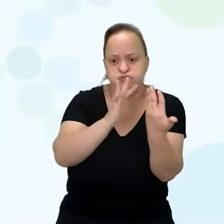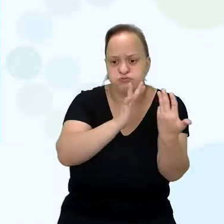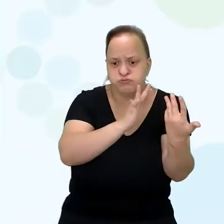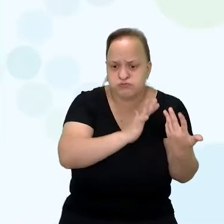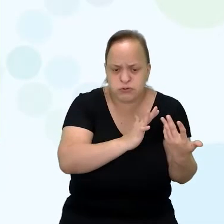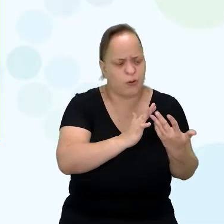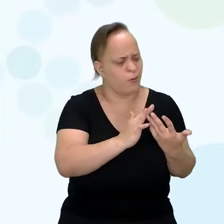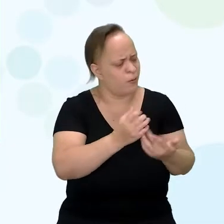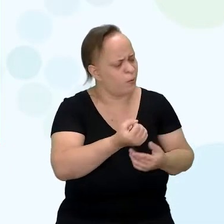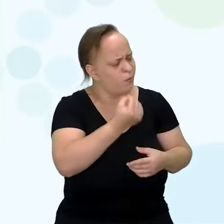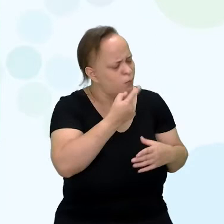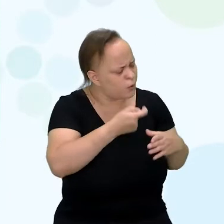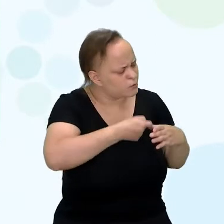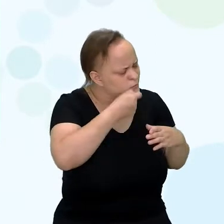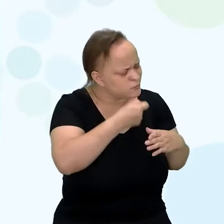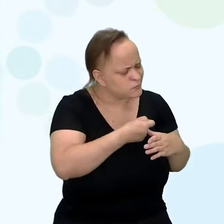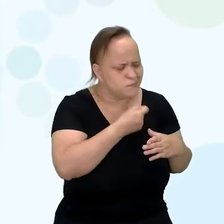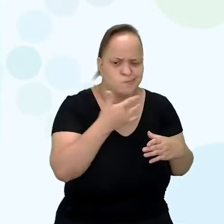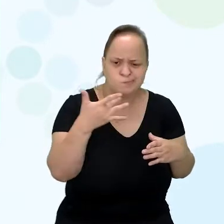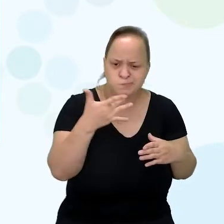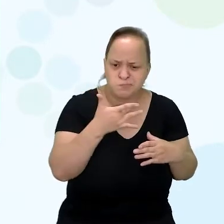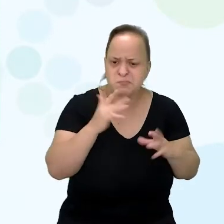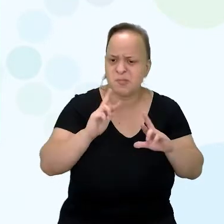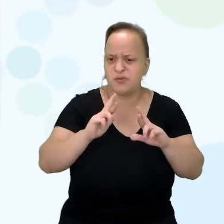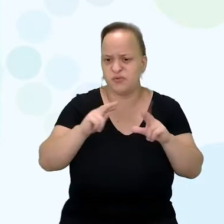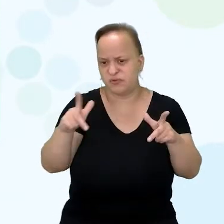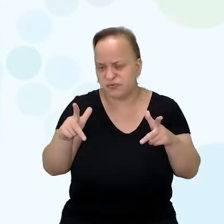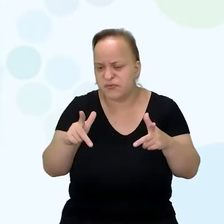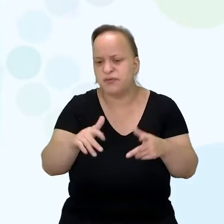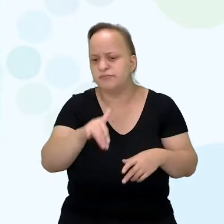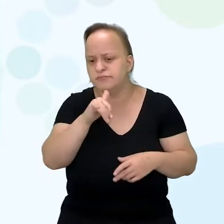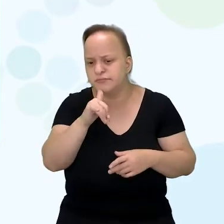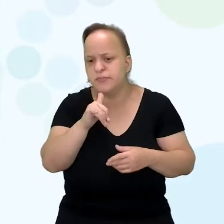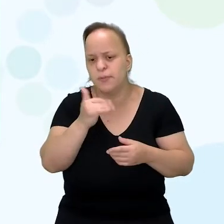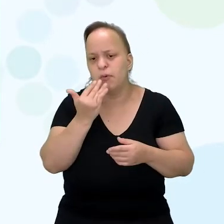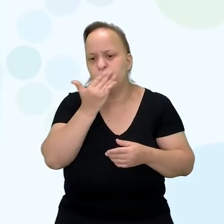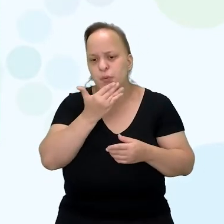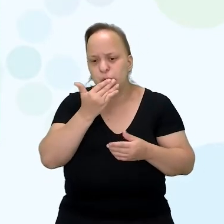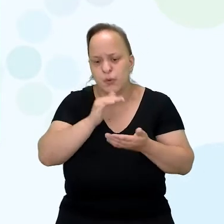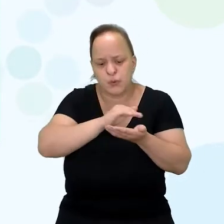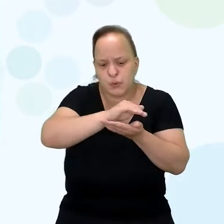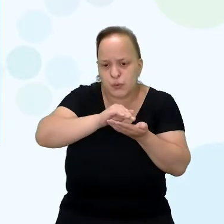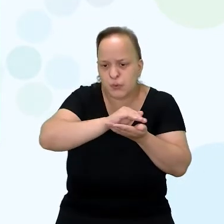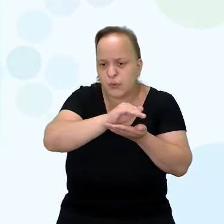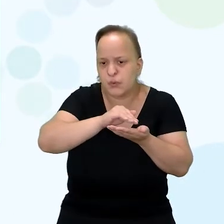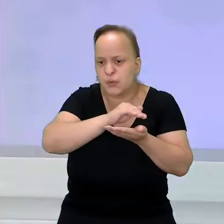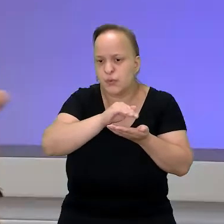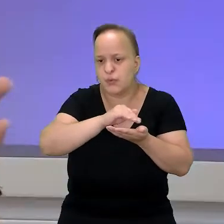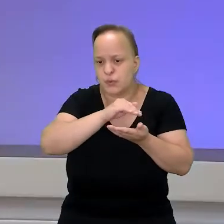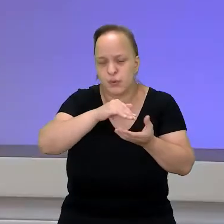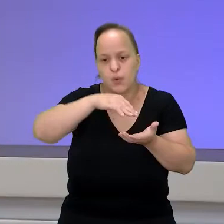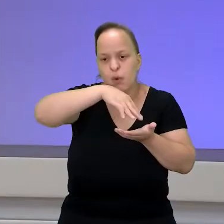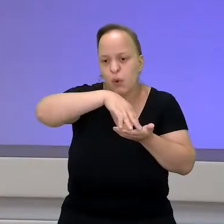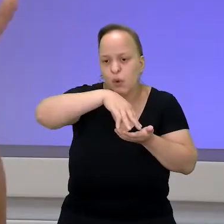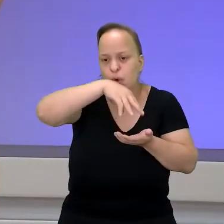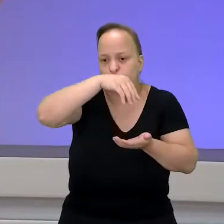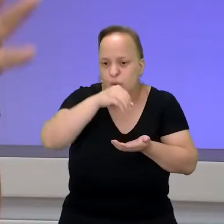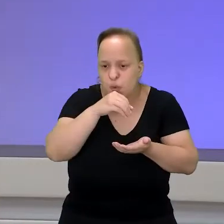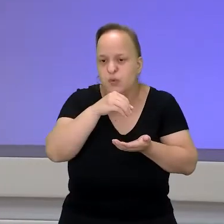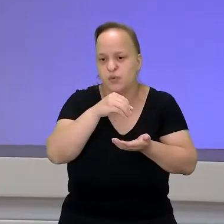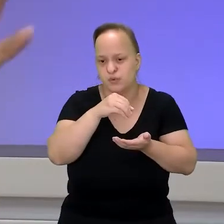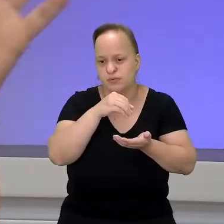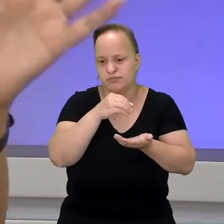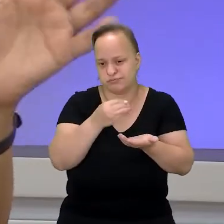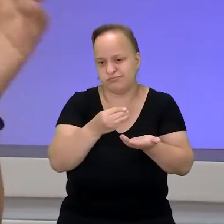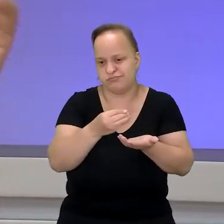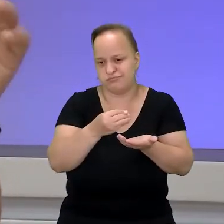nossa culinária, né? Diferenciada. Brigadeiro mesmo não é todo o país que conhece. Coxinha, gente, coxinha, né? Falando